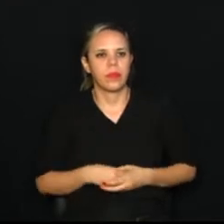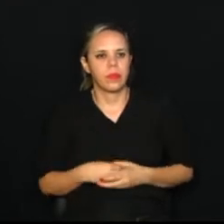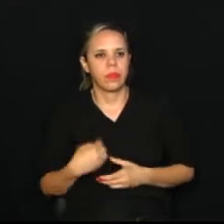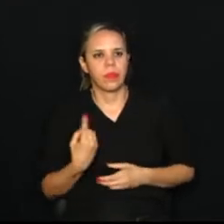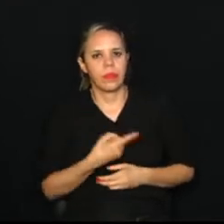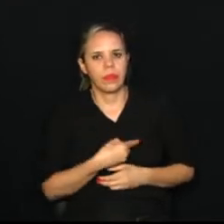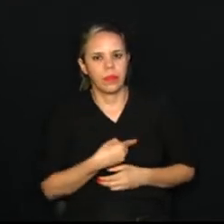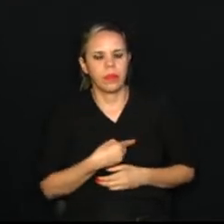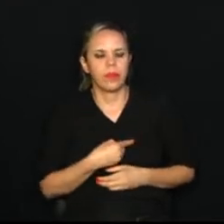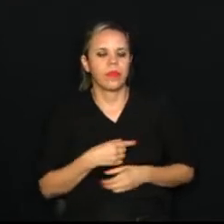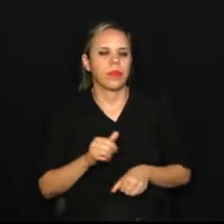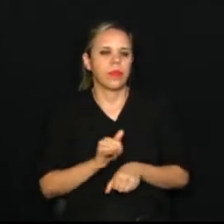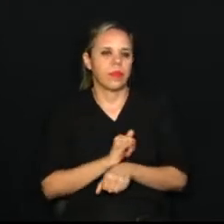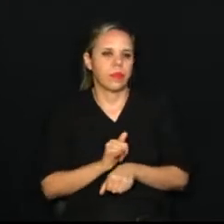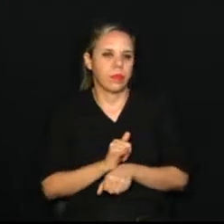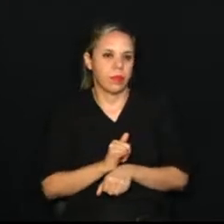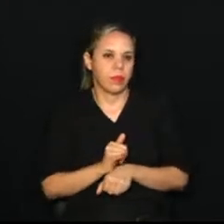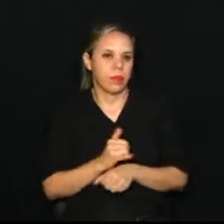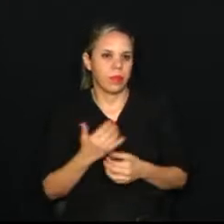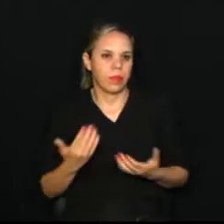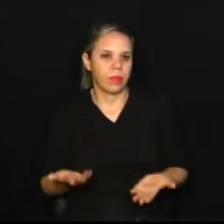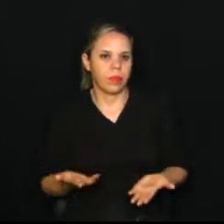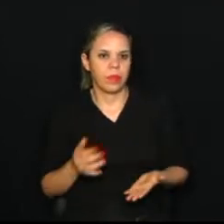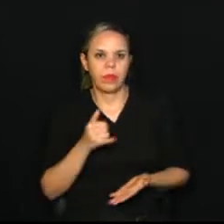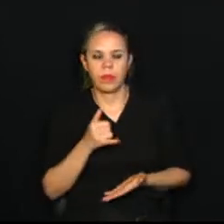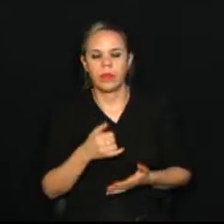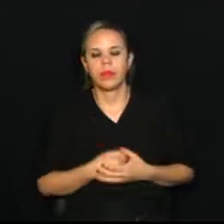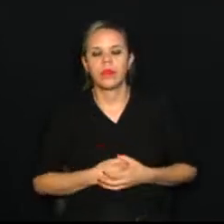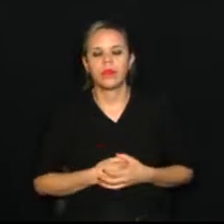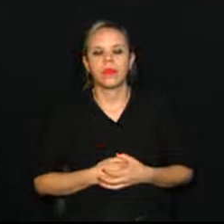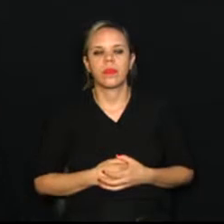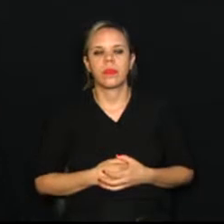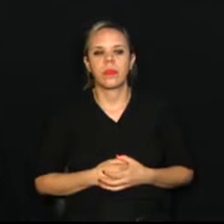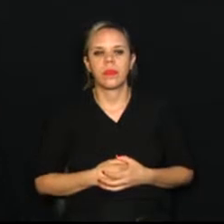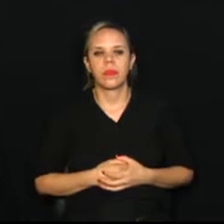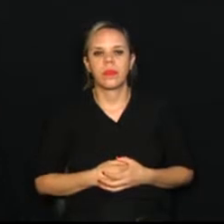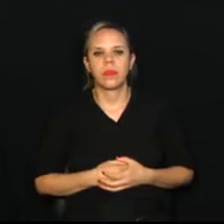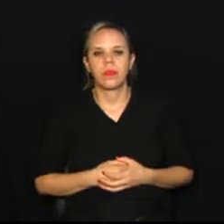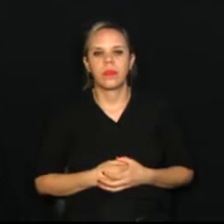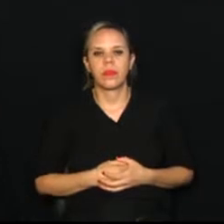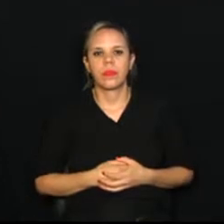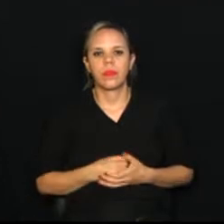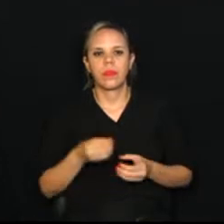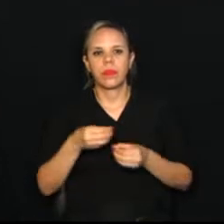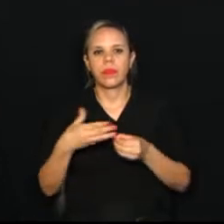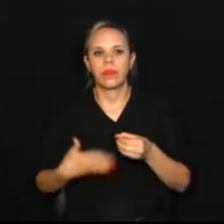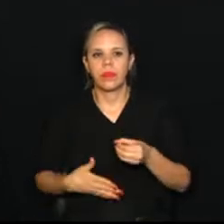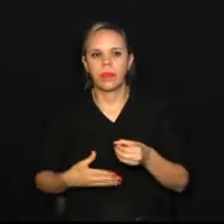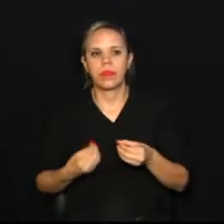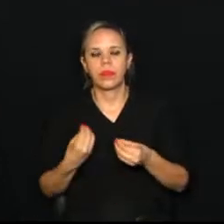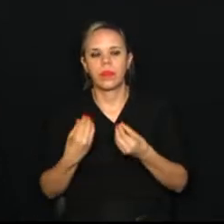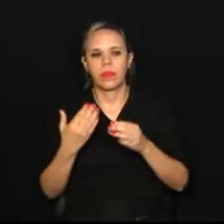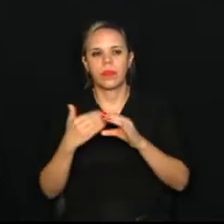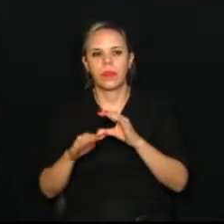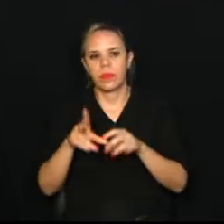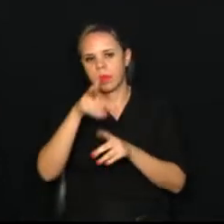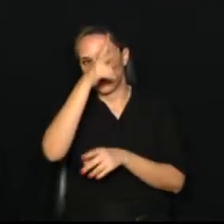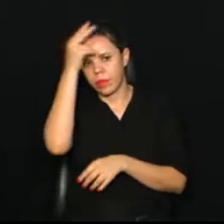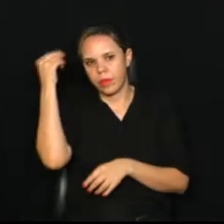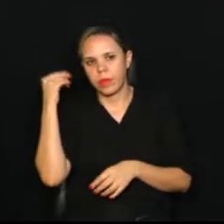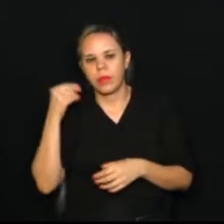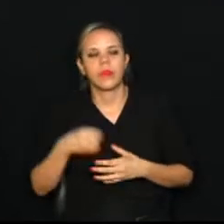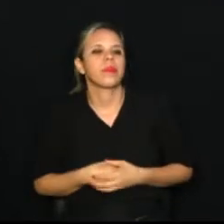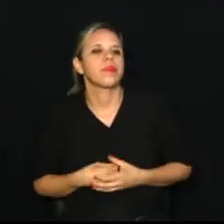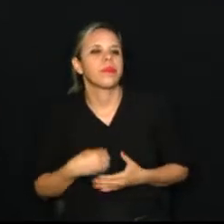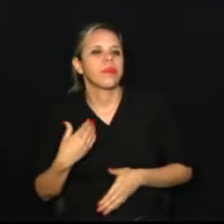nossos mecanismos lá eletrônicos a partir dos conteúdos que são enviados pela prefeitura. E